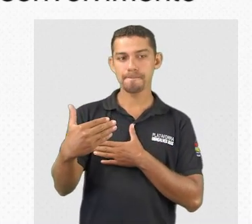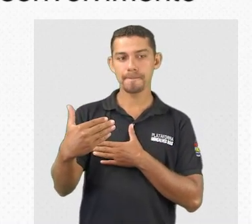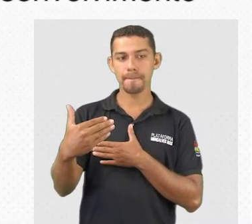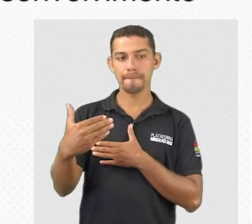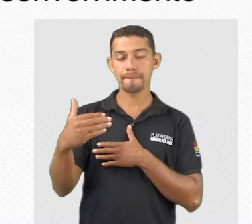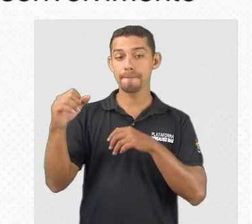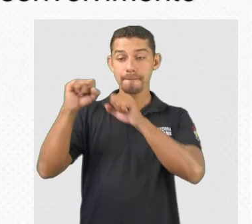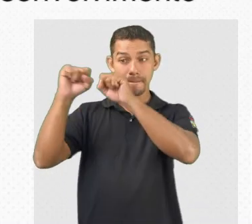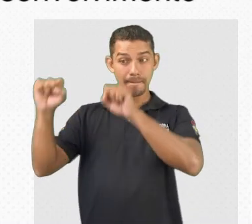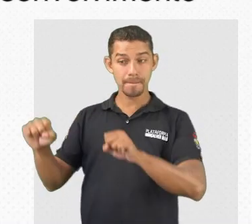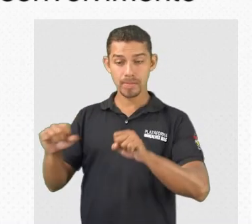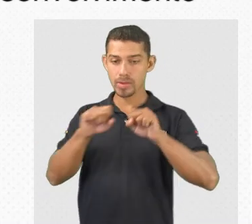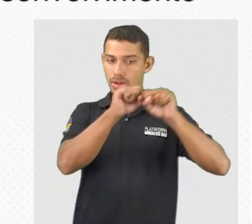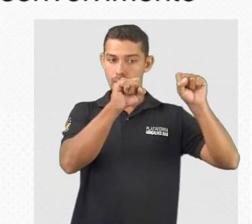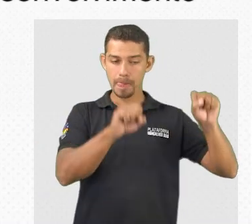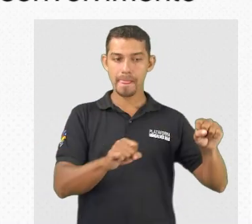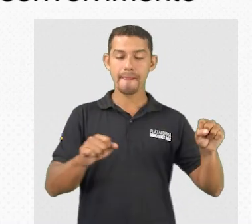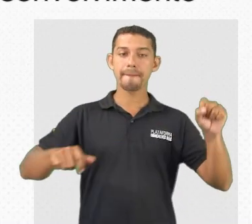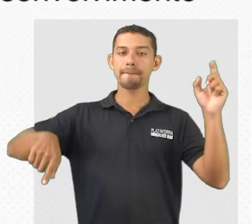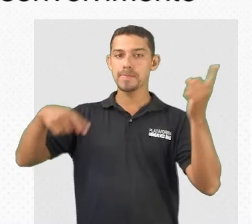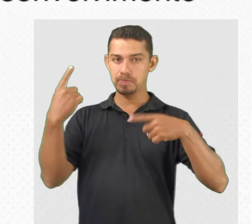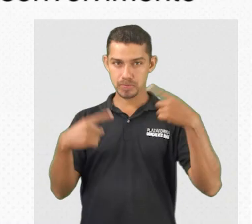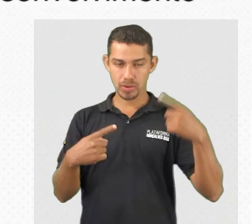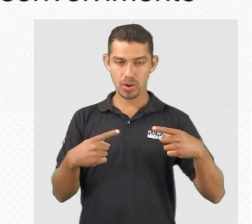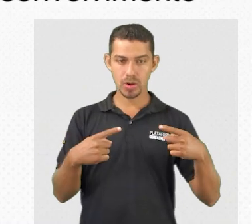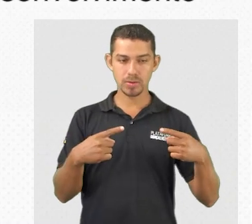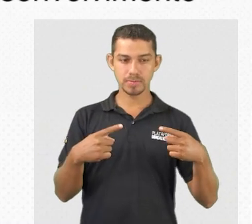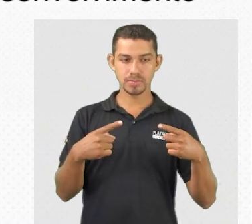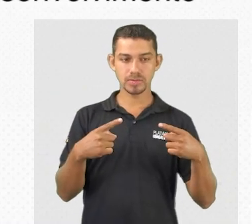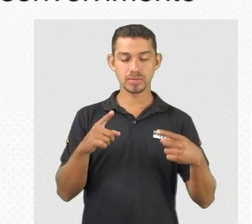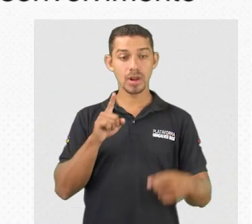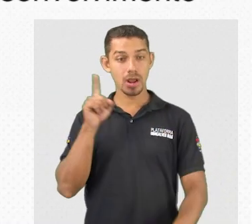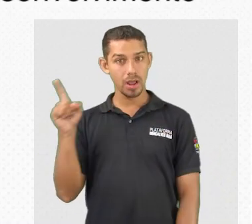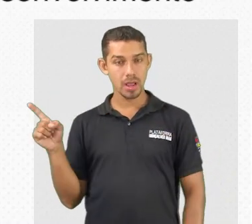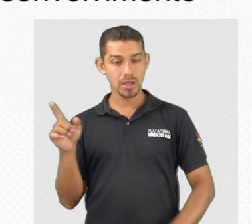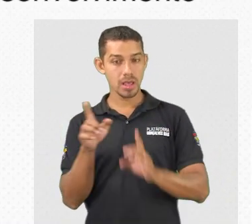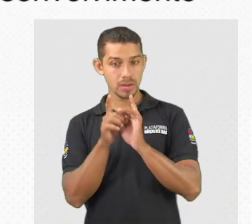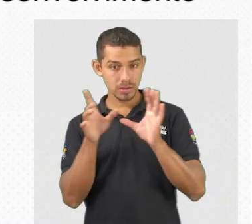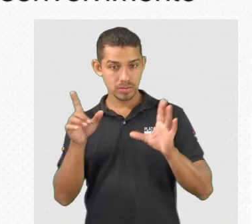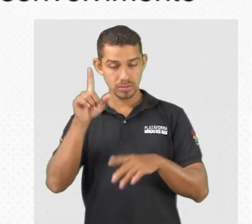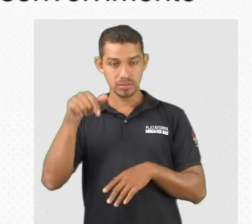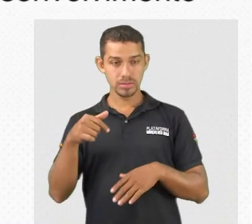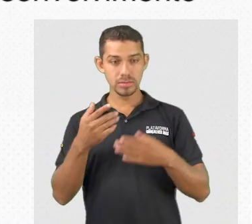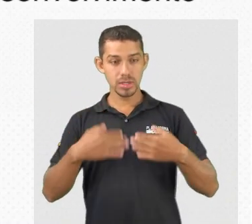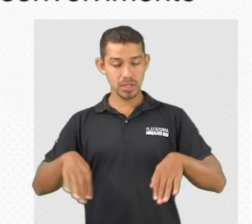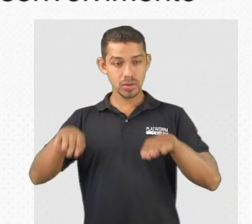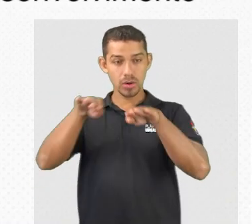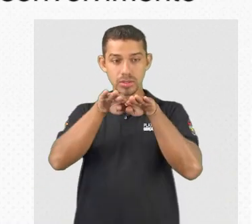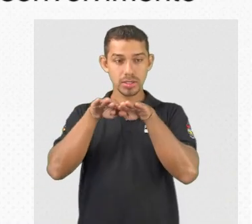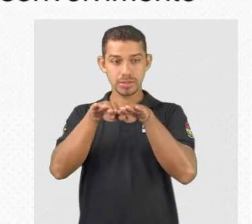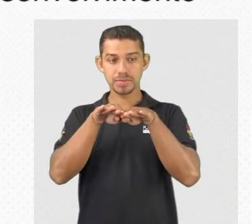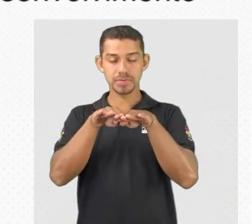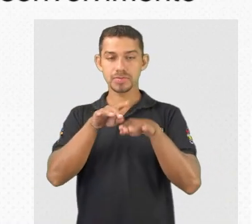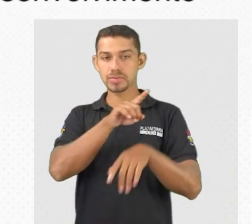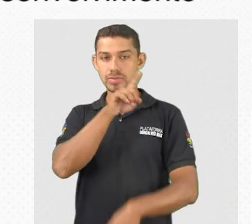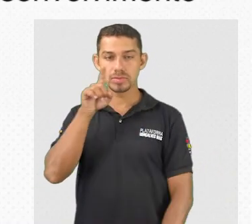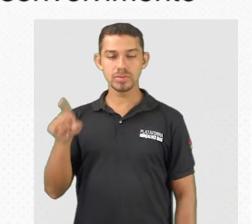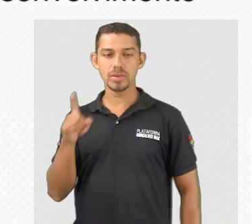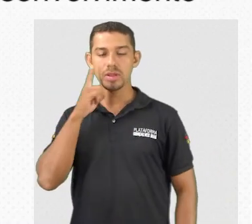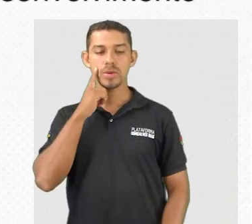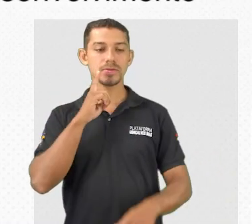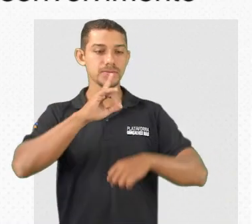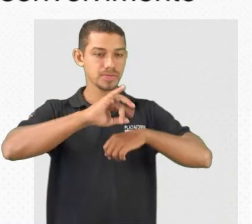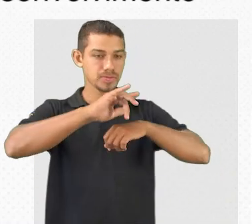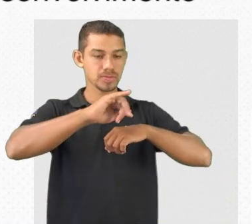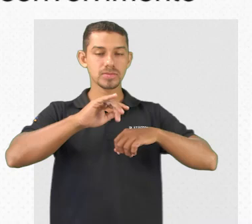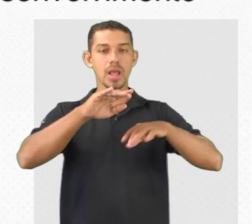dois sistemas seja oposto. Enquanto o horizonte pretendido da democracia é a igualdade, o horizonte pretendido do